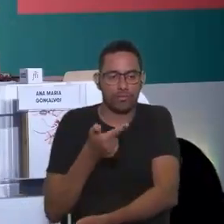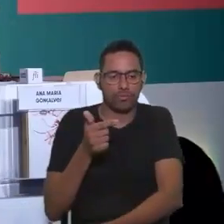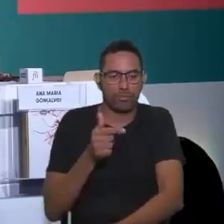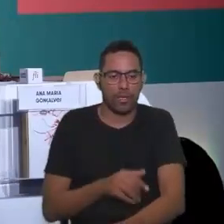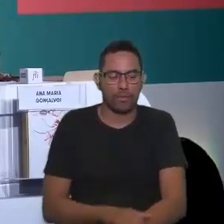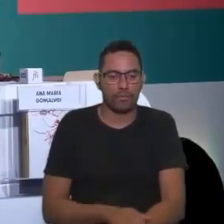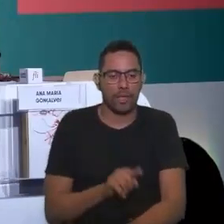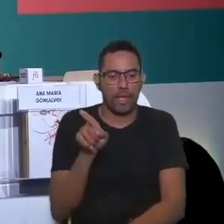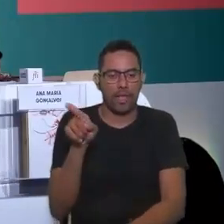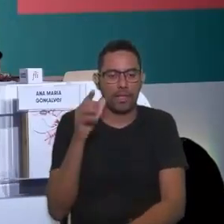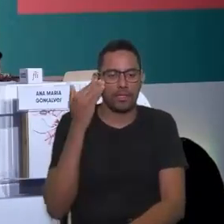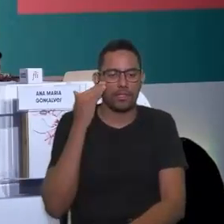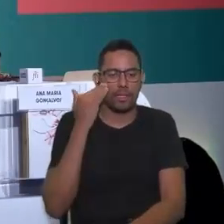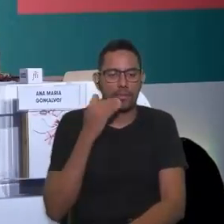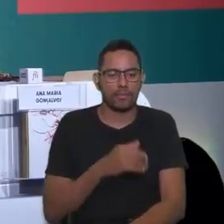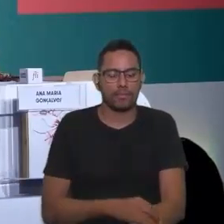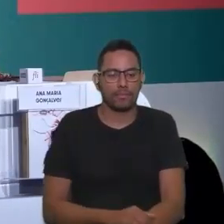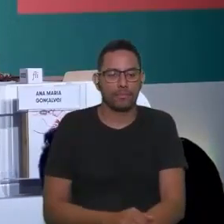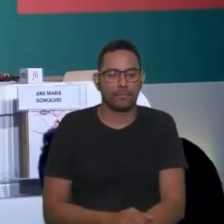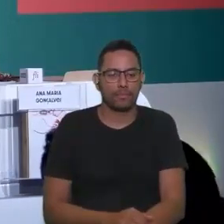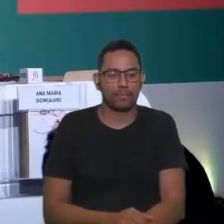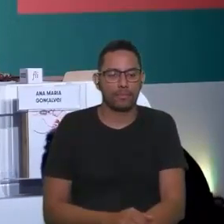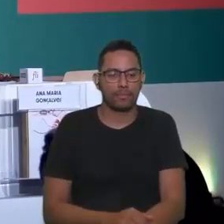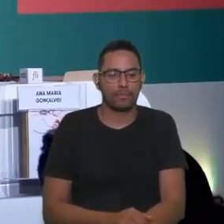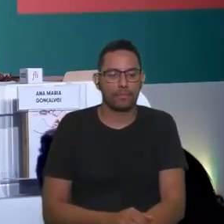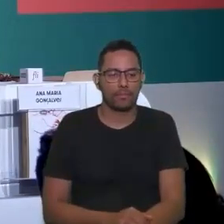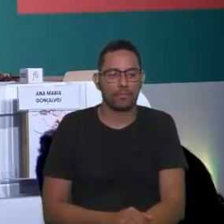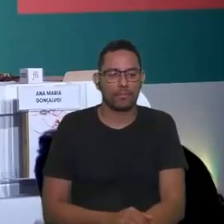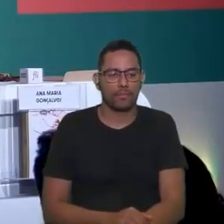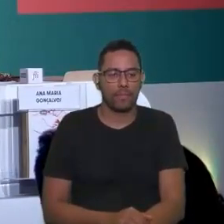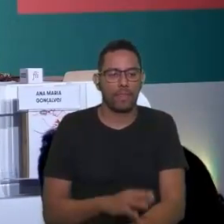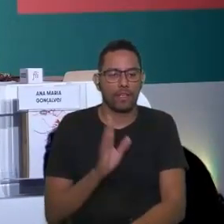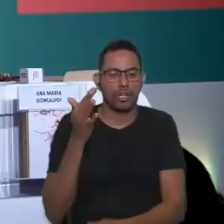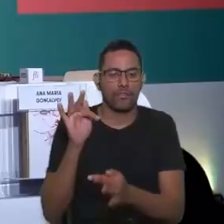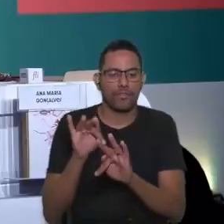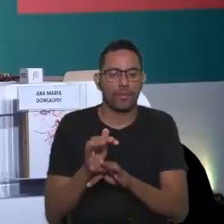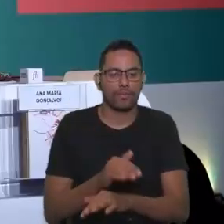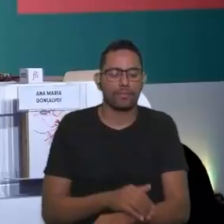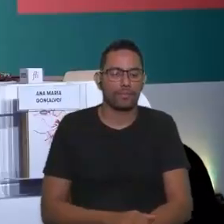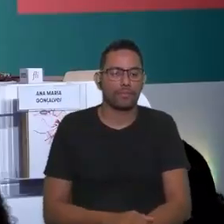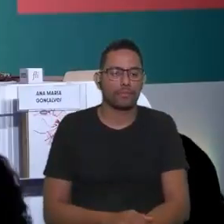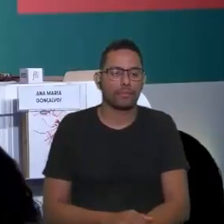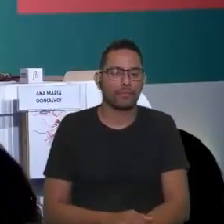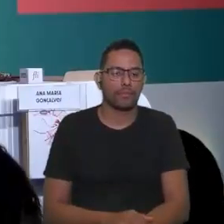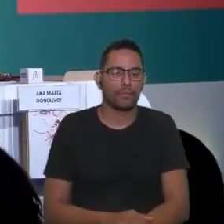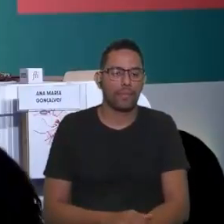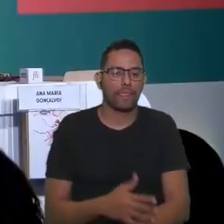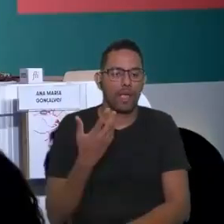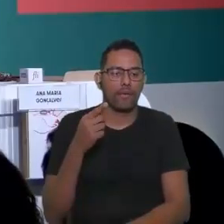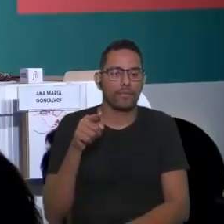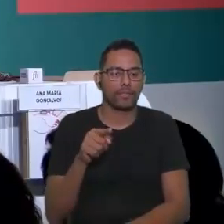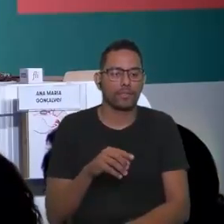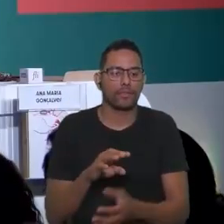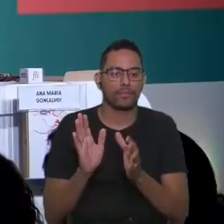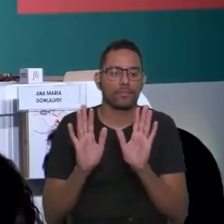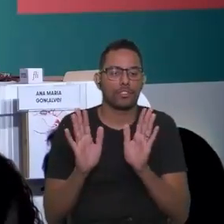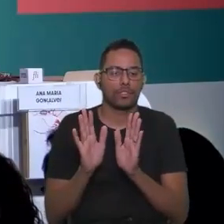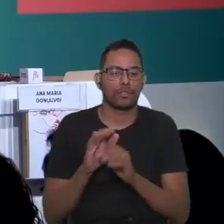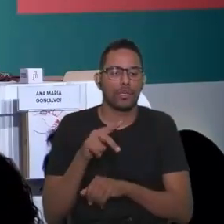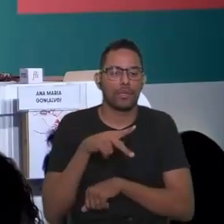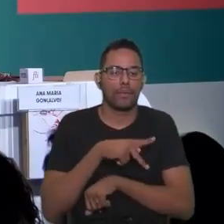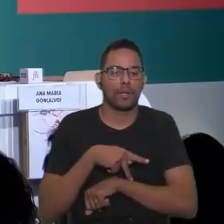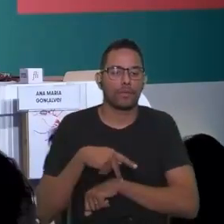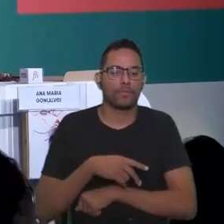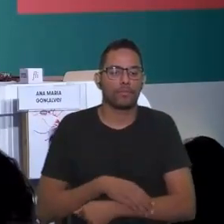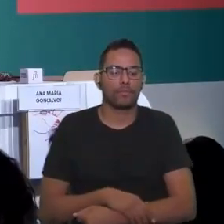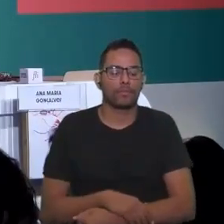sabe. Ela é testemunha. Nós estamos no finalzinho, mas eu queria que vocês se despedissem de